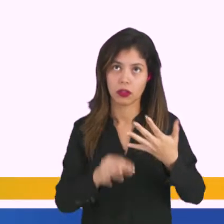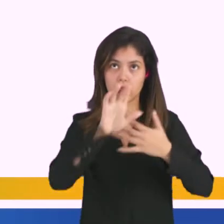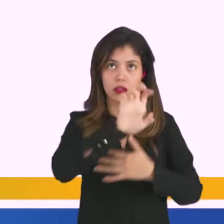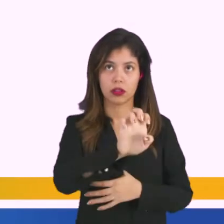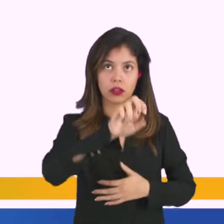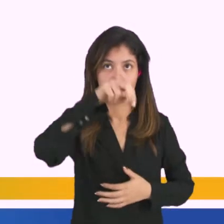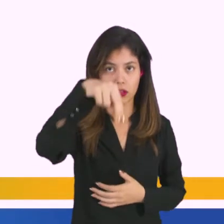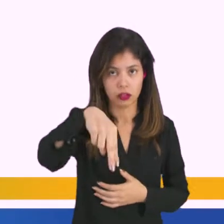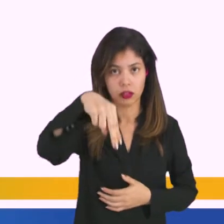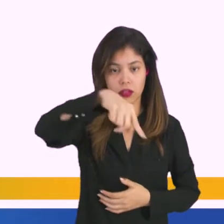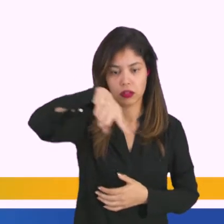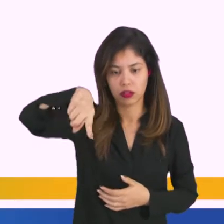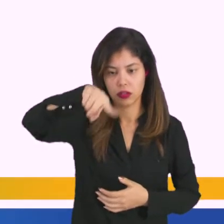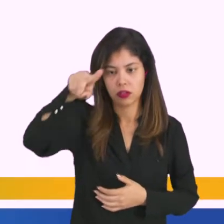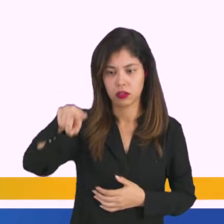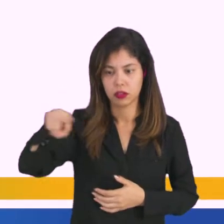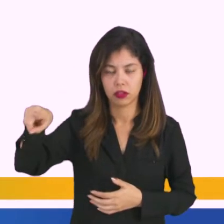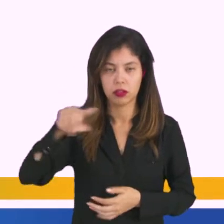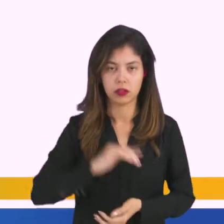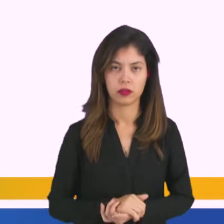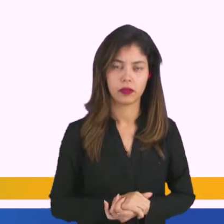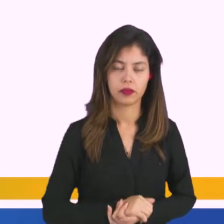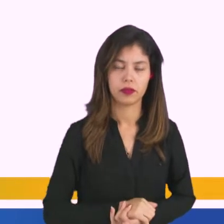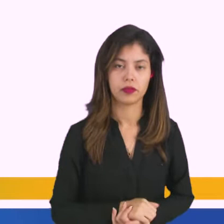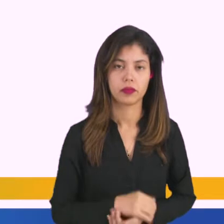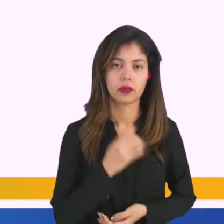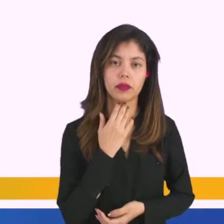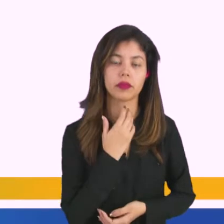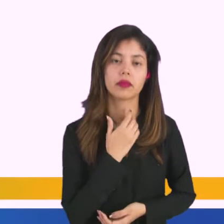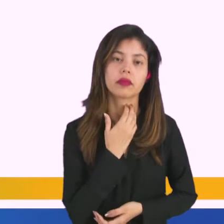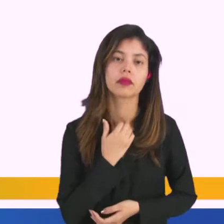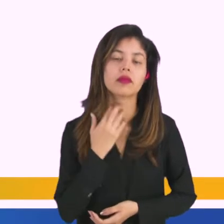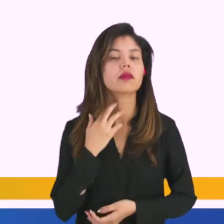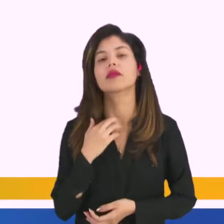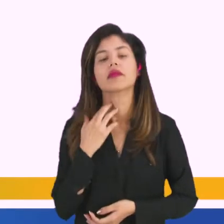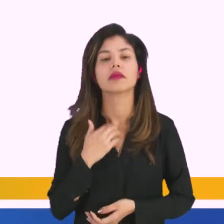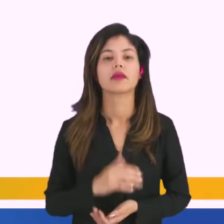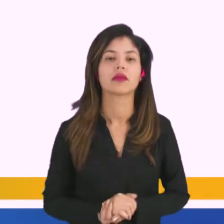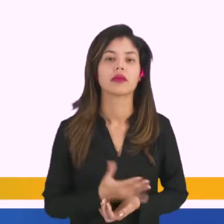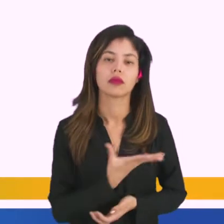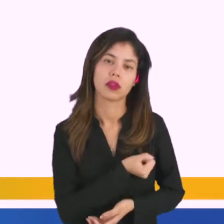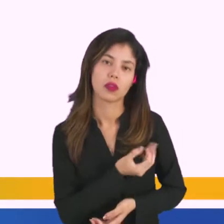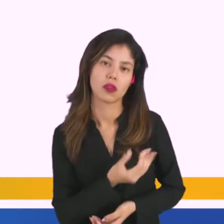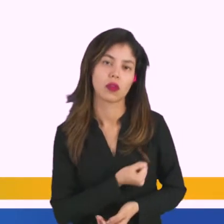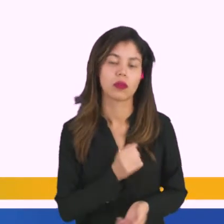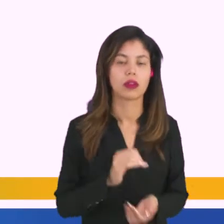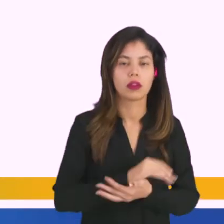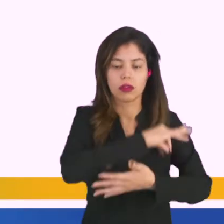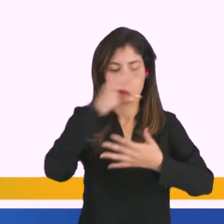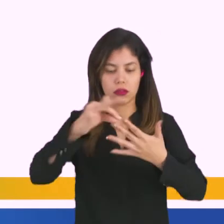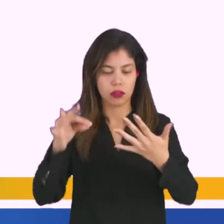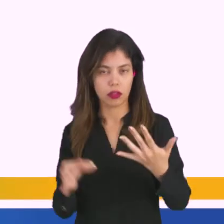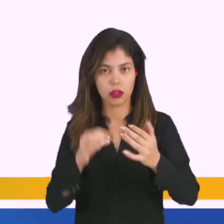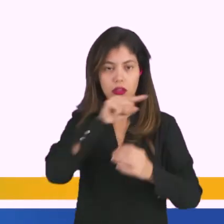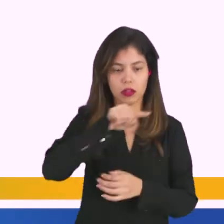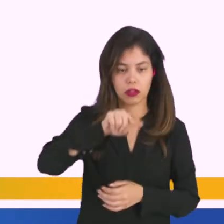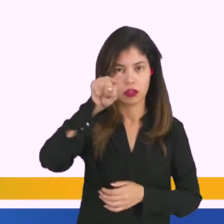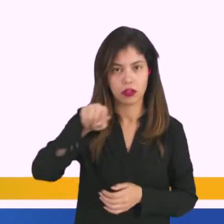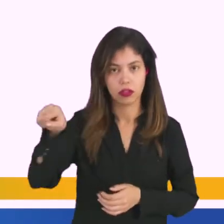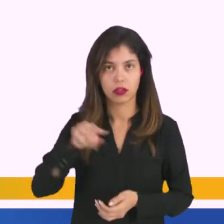espaço amostral será dado por N de ômega, quer dizer, número de elementos de